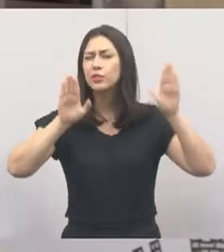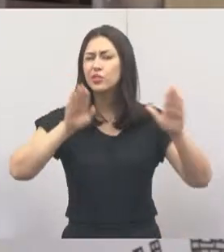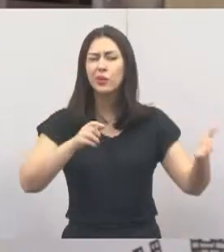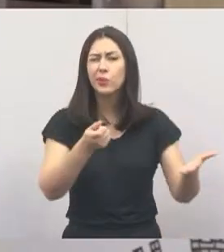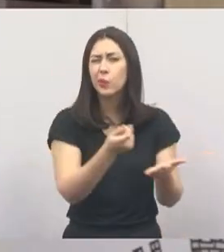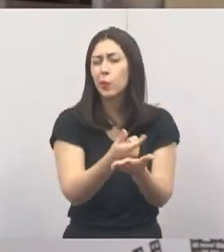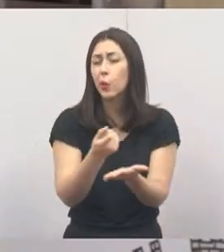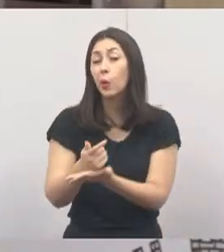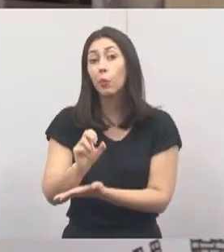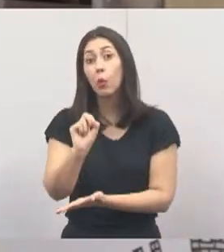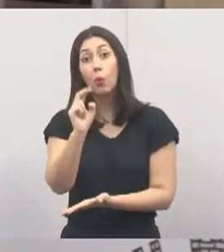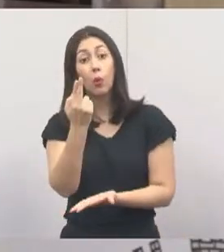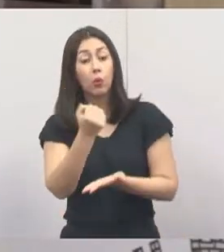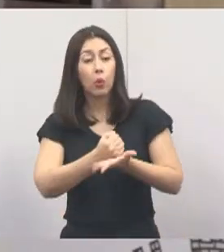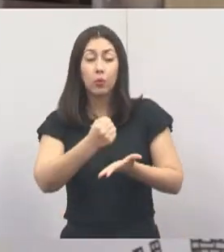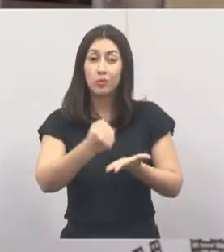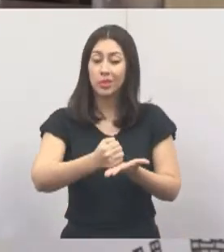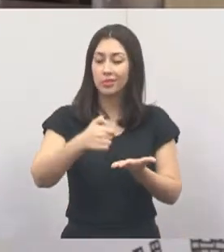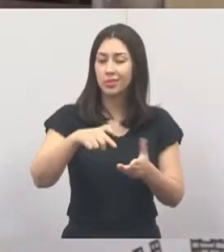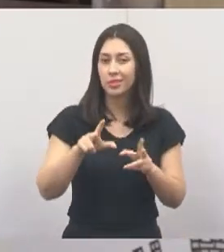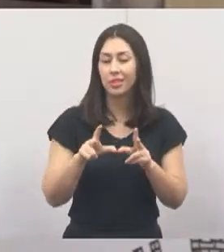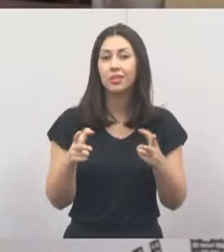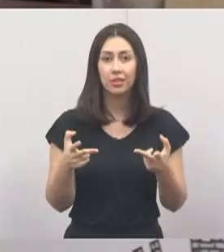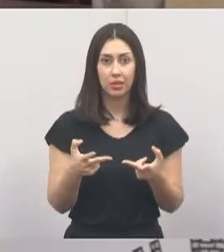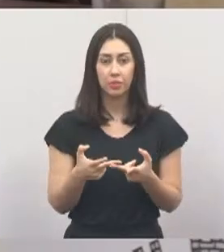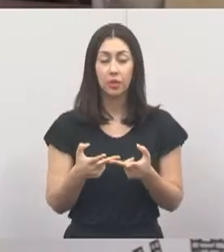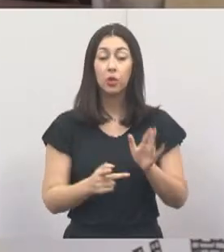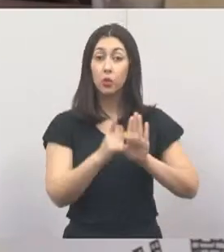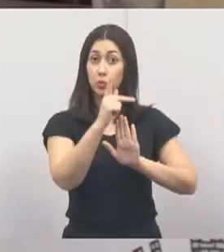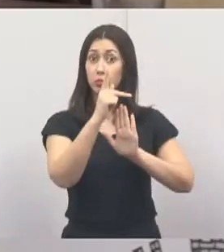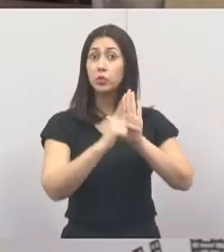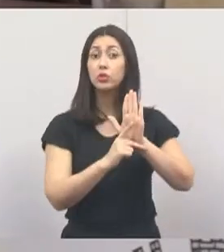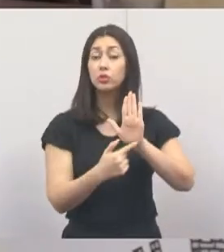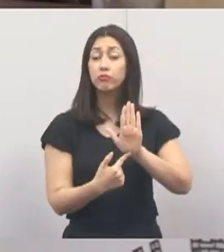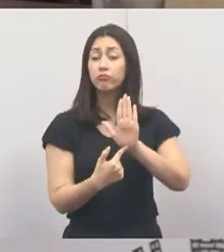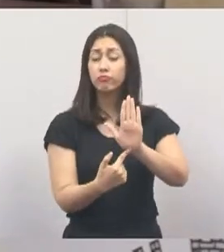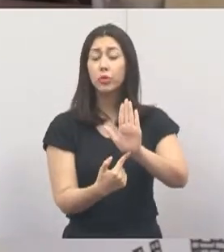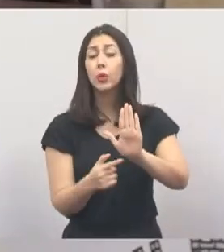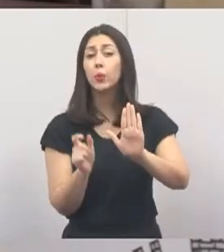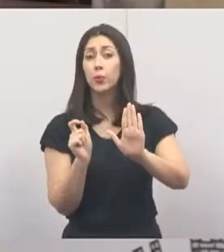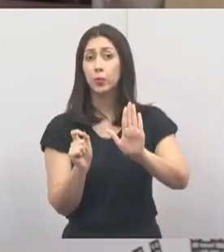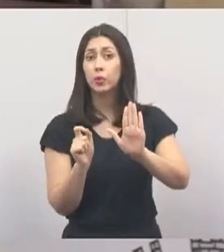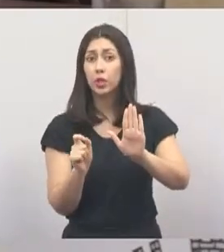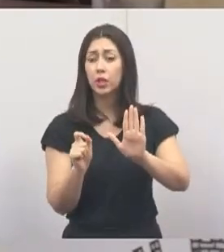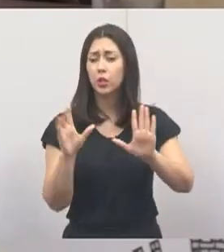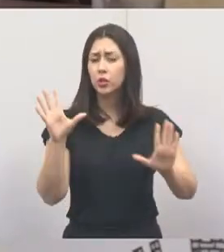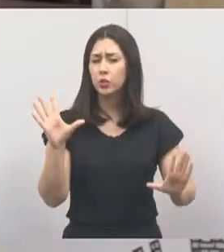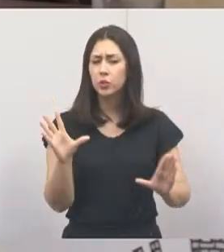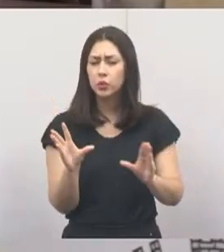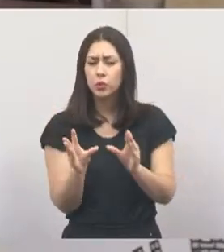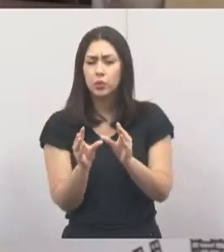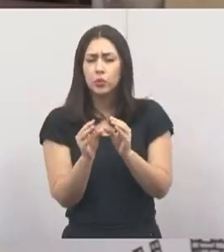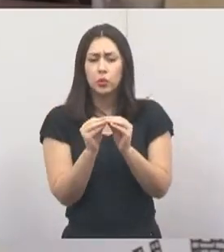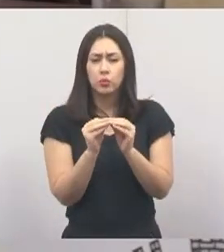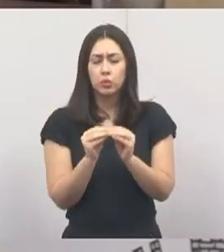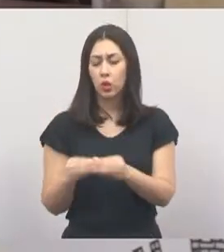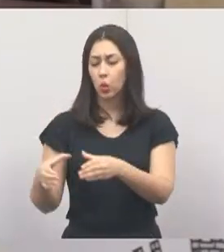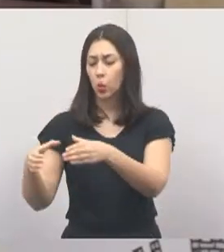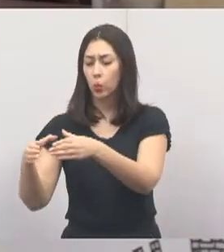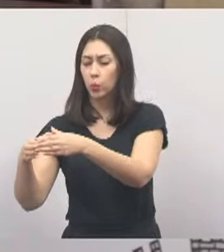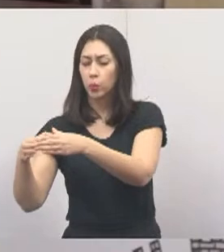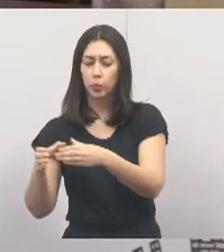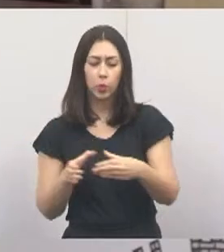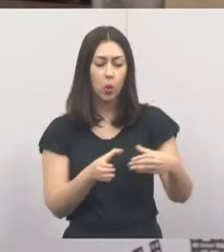e contratos nesta casa. O projeto, basicamente, faz a junção dos setores que